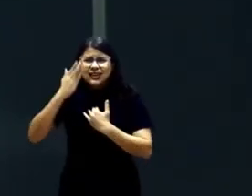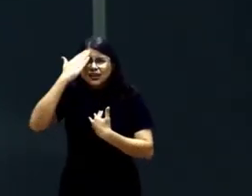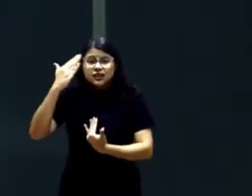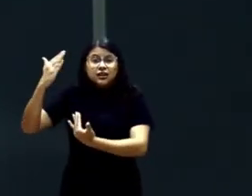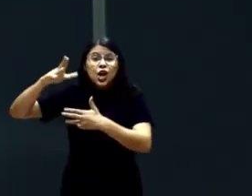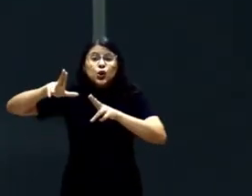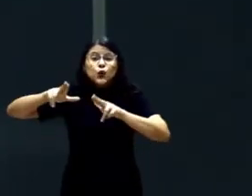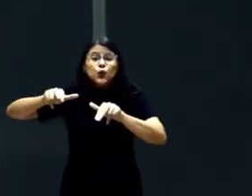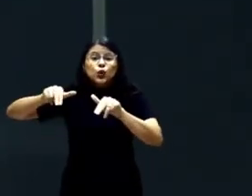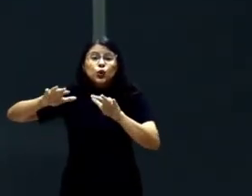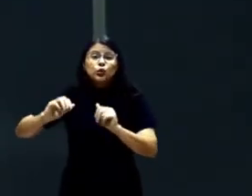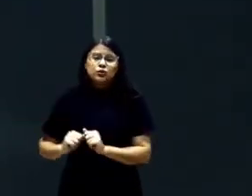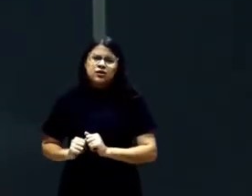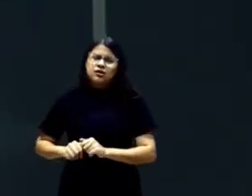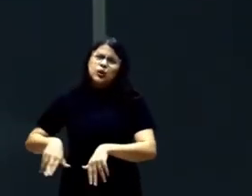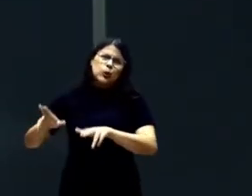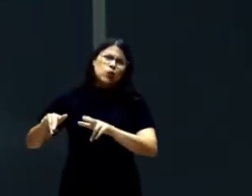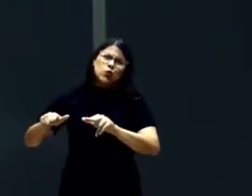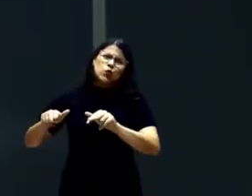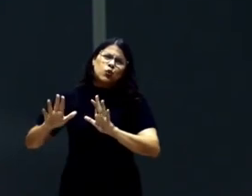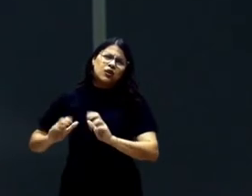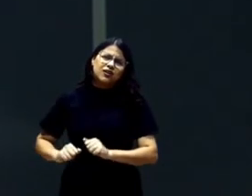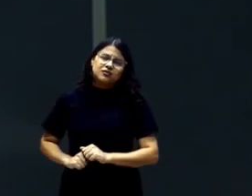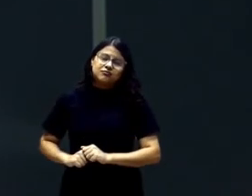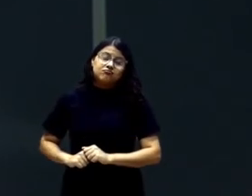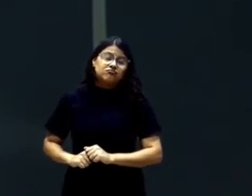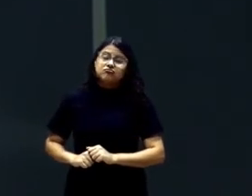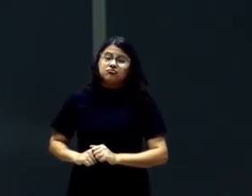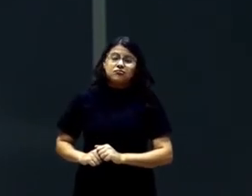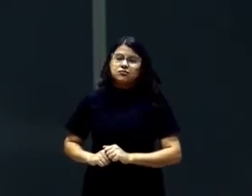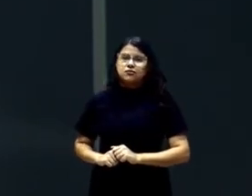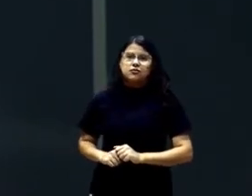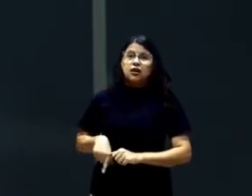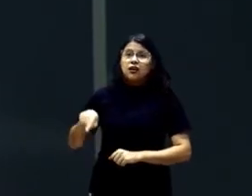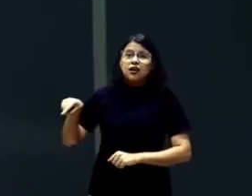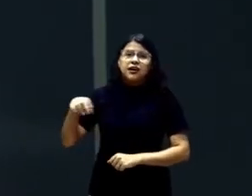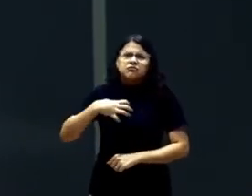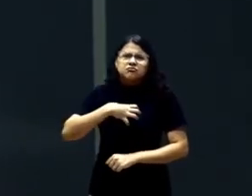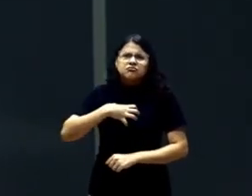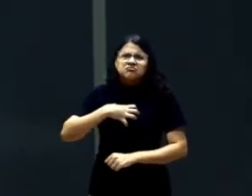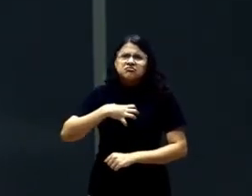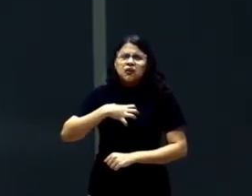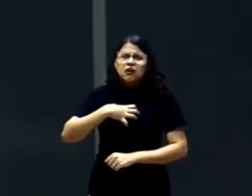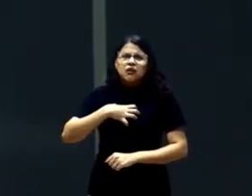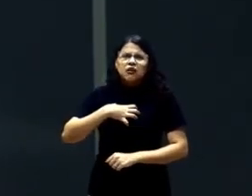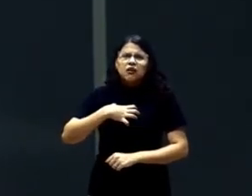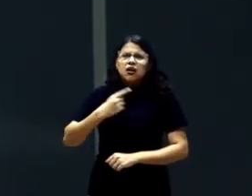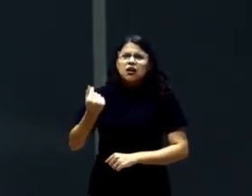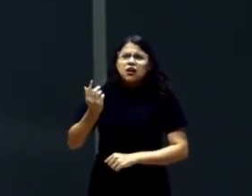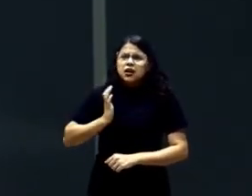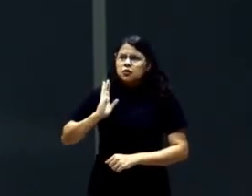tem, ele não agradece pela colheita. Não. Ele não tem nenhum momento, em nenhuma